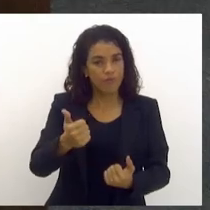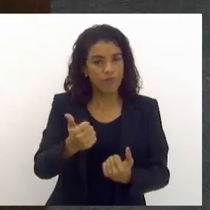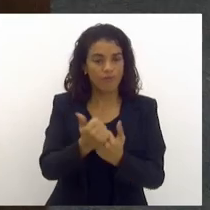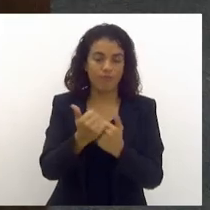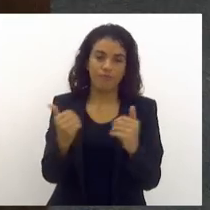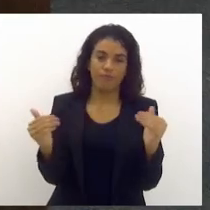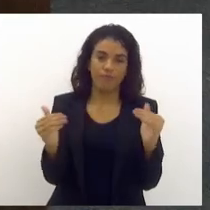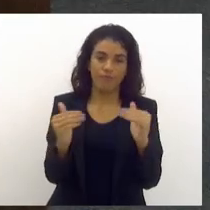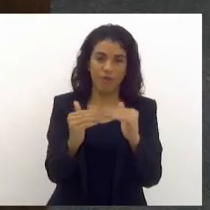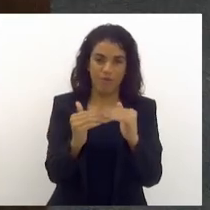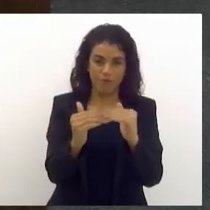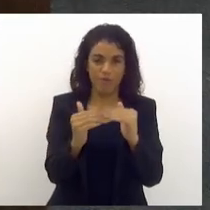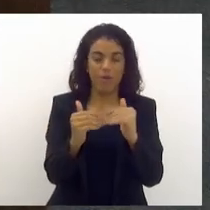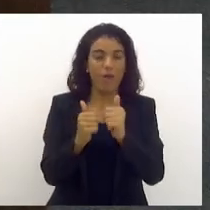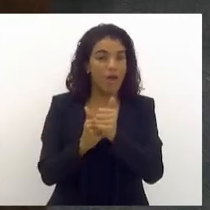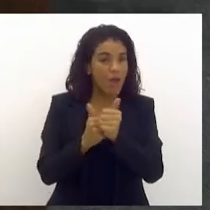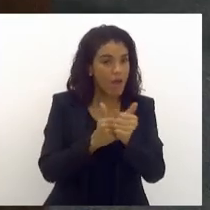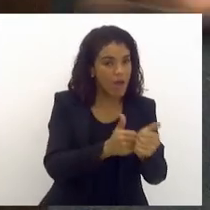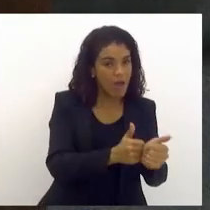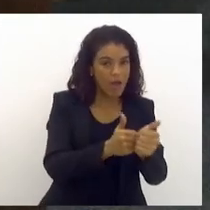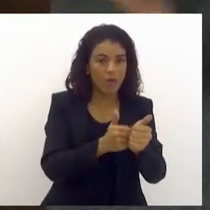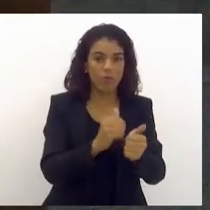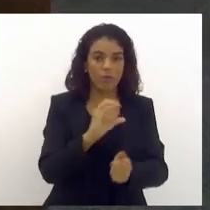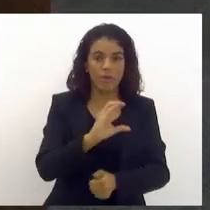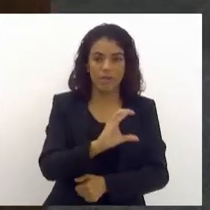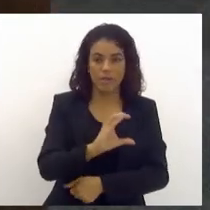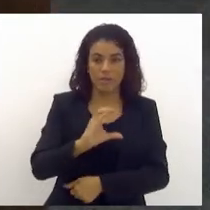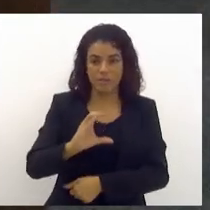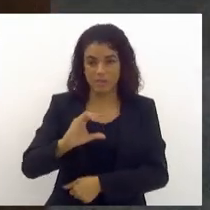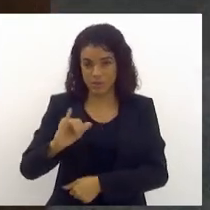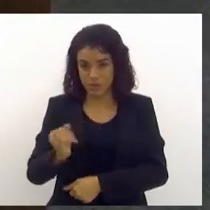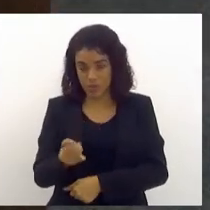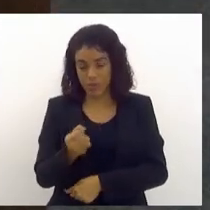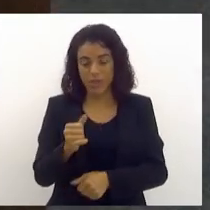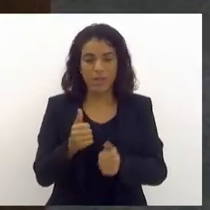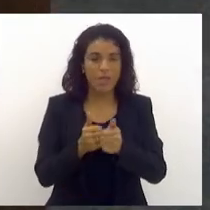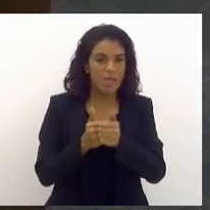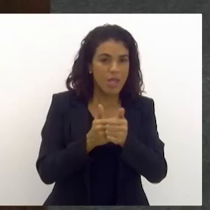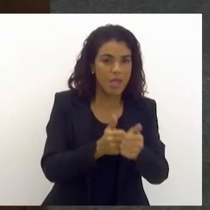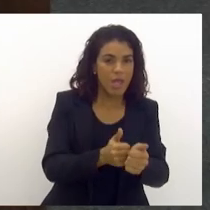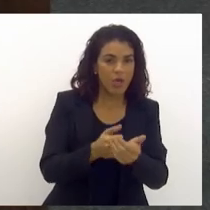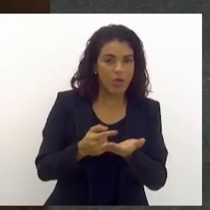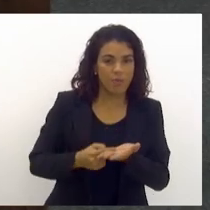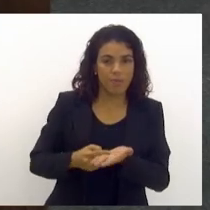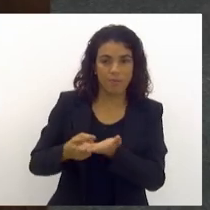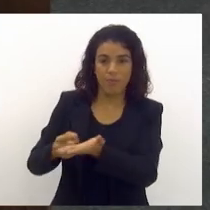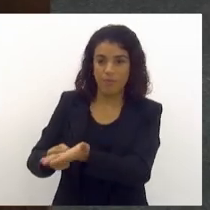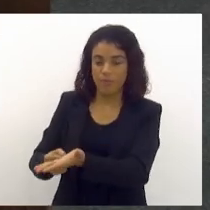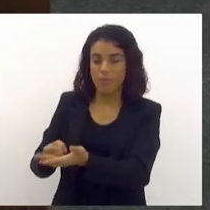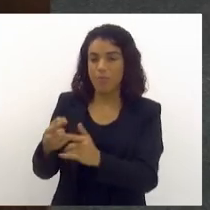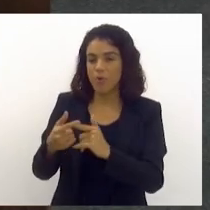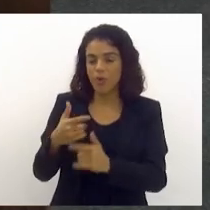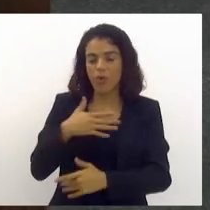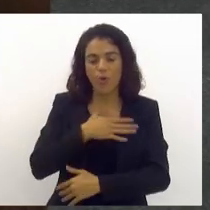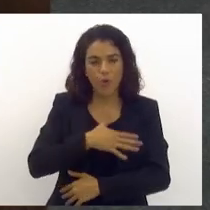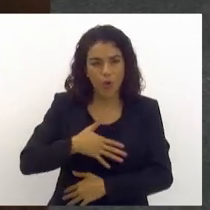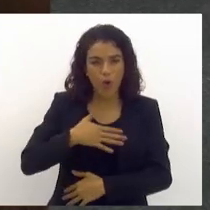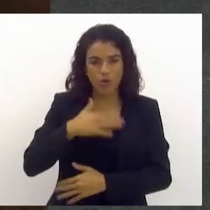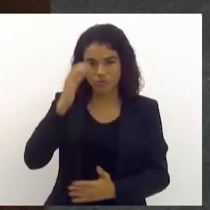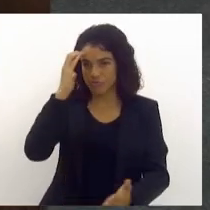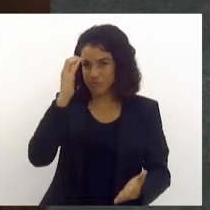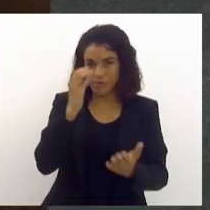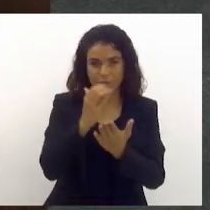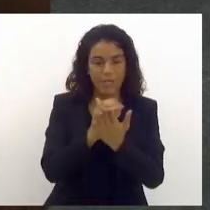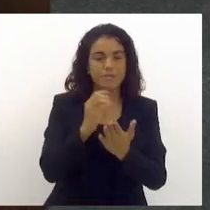favorável, acompanhando a CCJ e acompanhando o acordo, porque eu gosto muito de cumprir